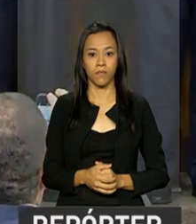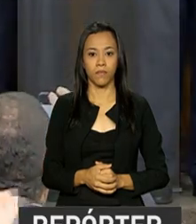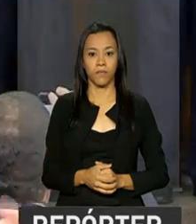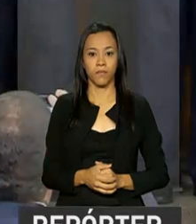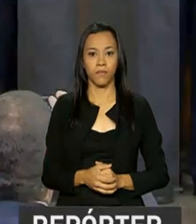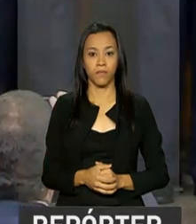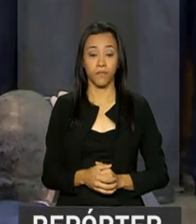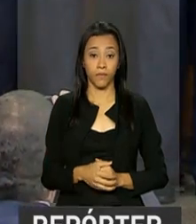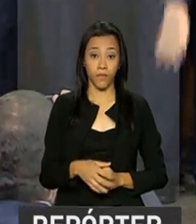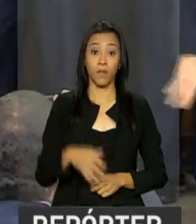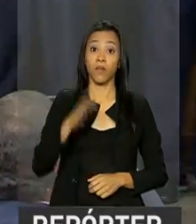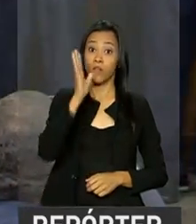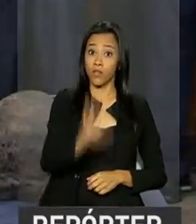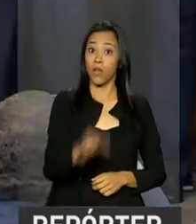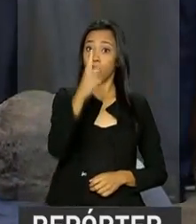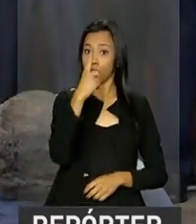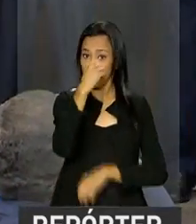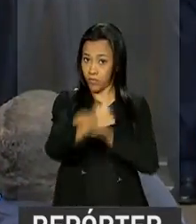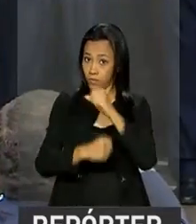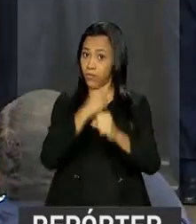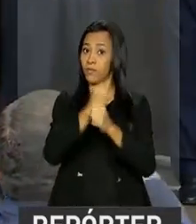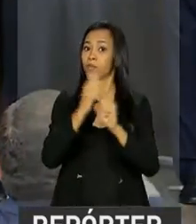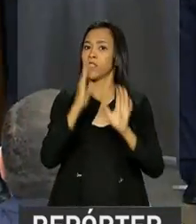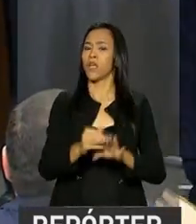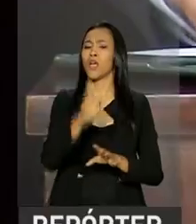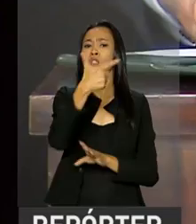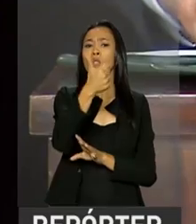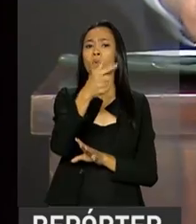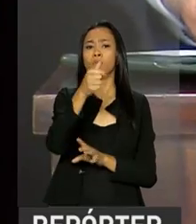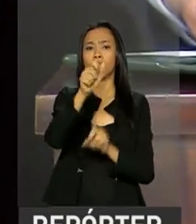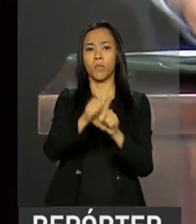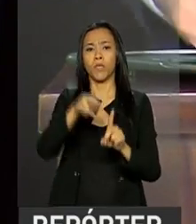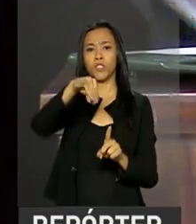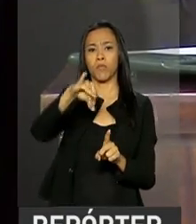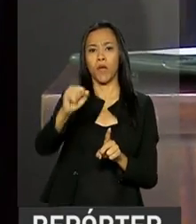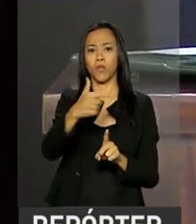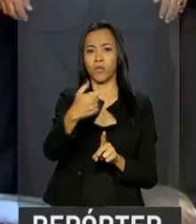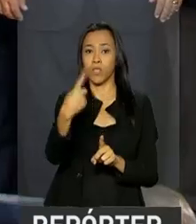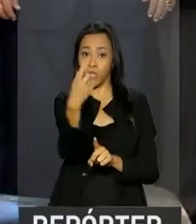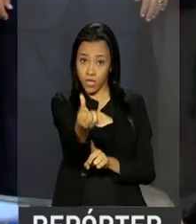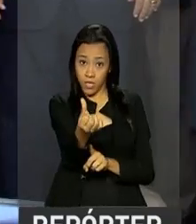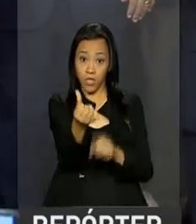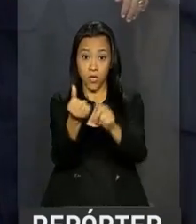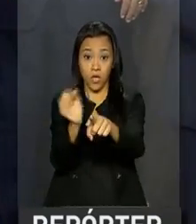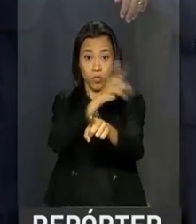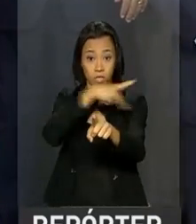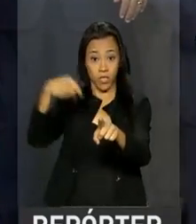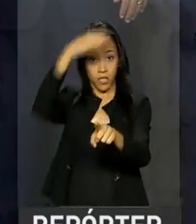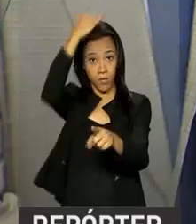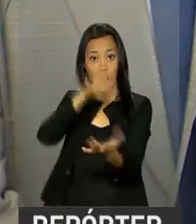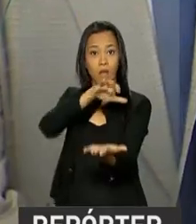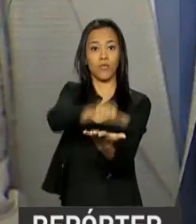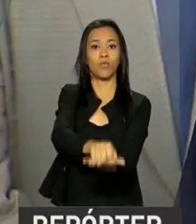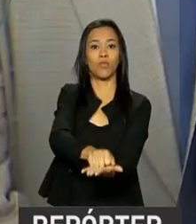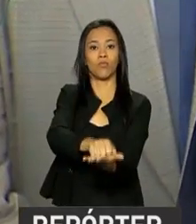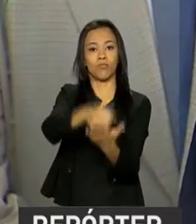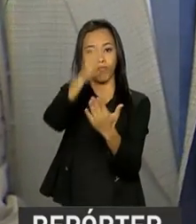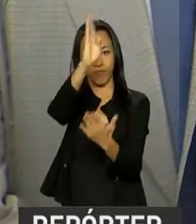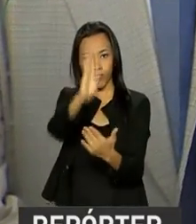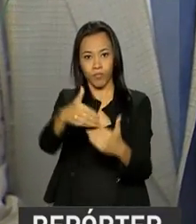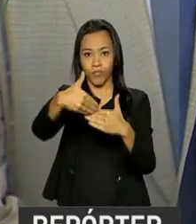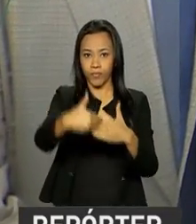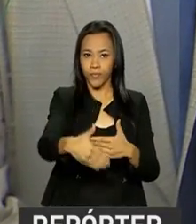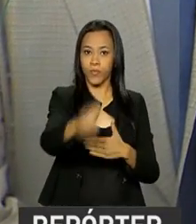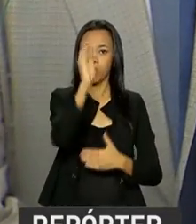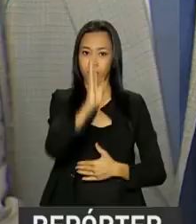faz um ano em 12 de maio de 2016 o presidente michel temer assumir o país nosso maior desafio